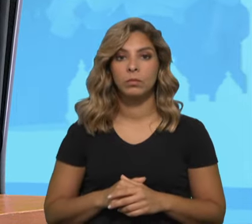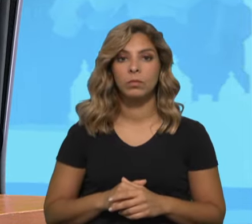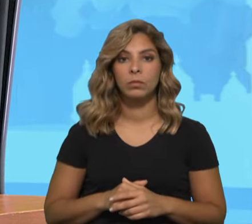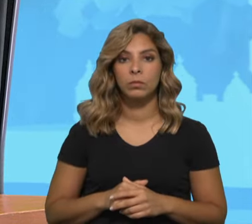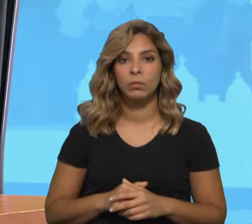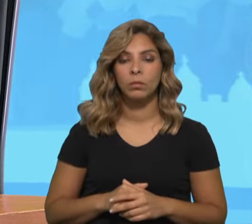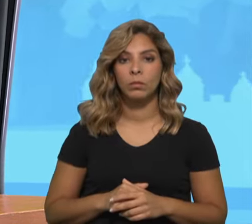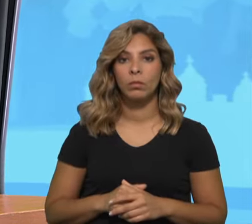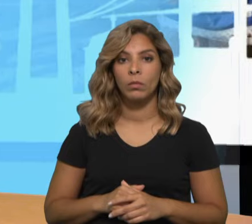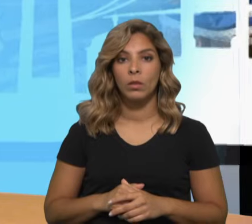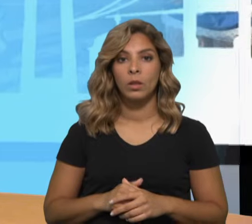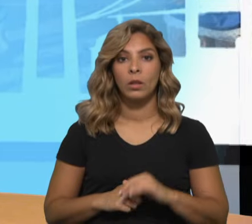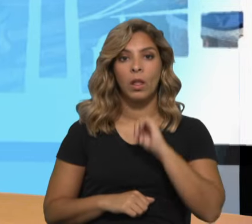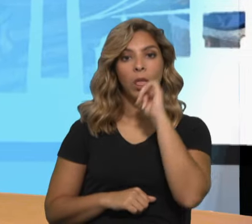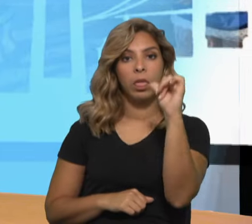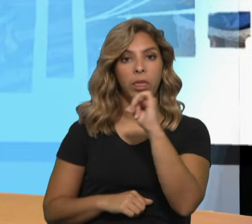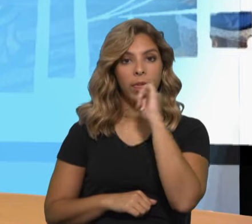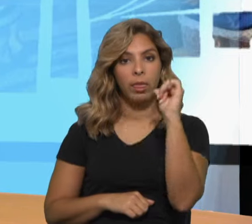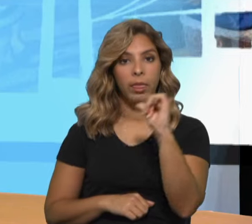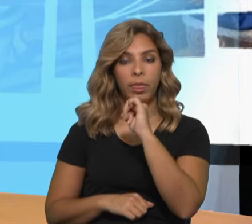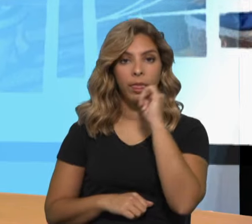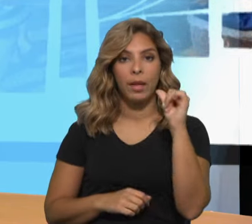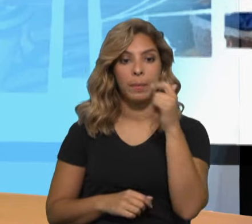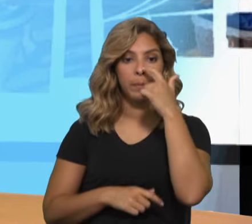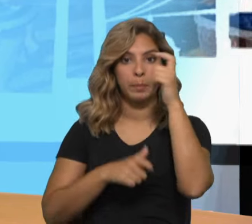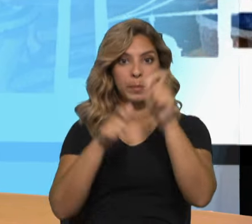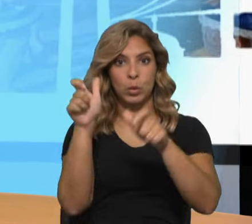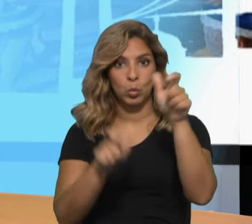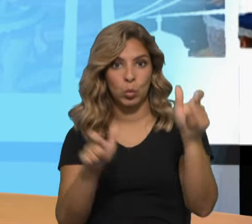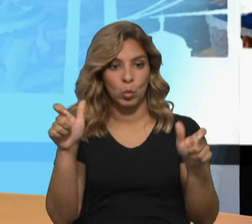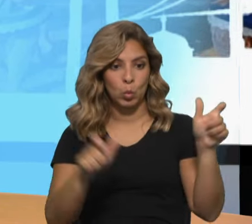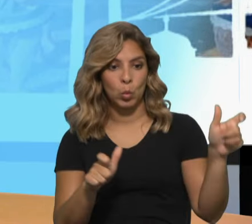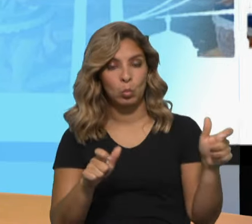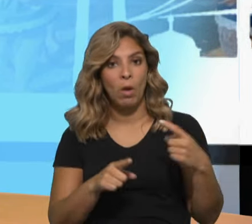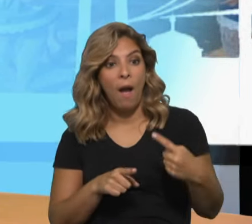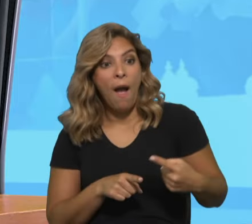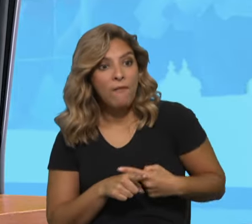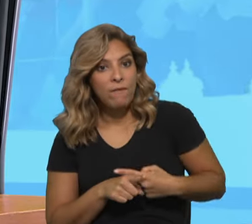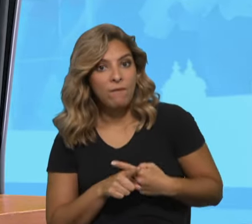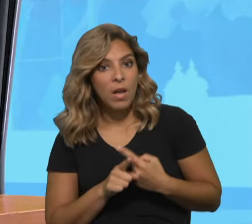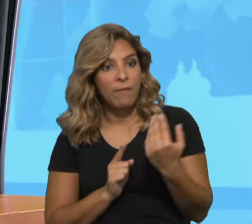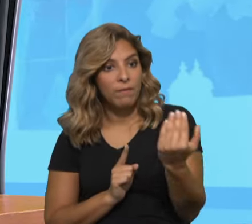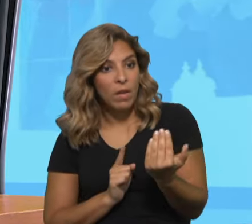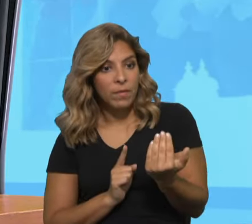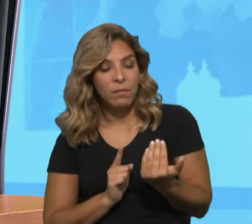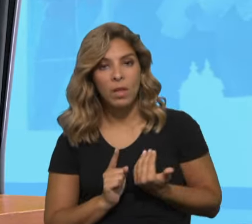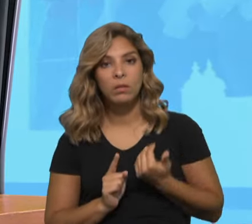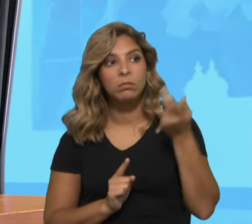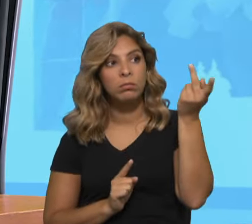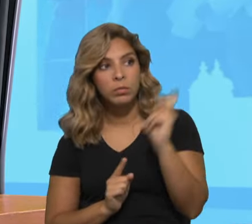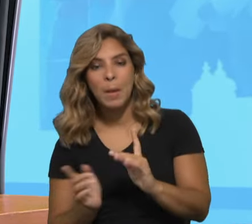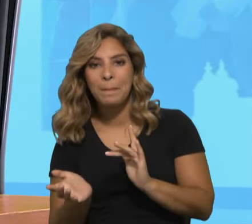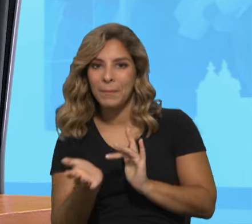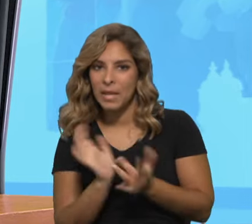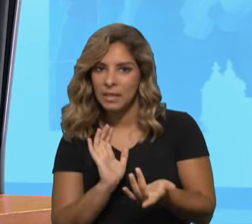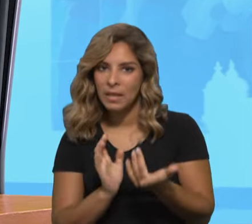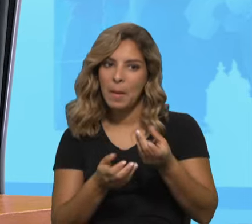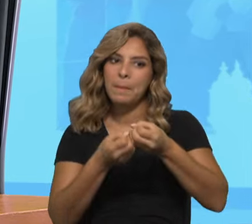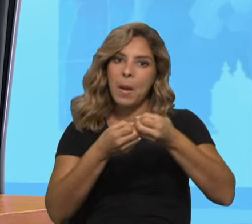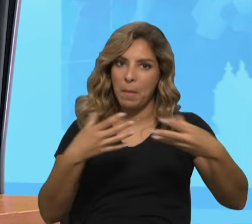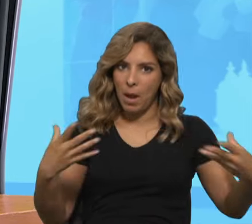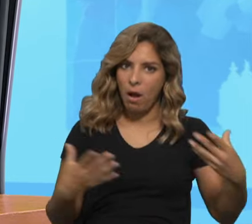na rede das pessoas que atraem são os imigrantes vindos do Brasil. Eu vejo que